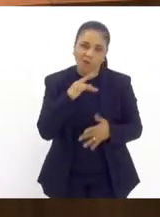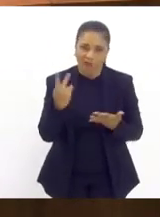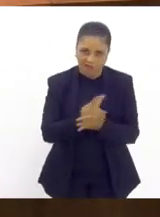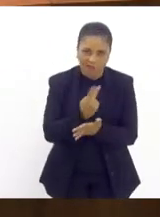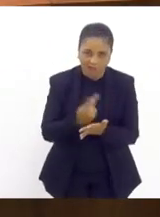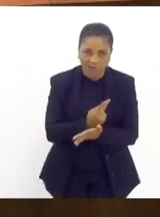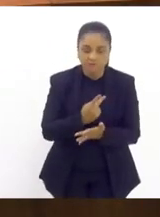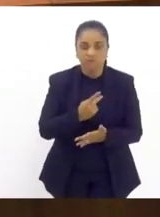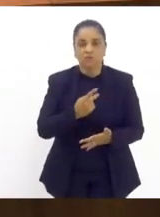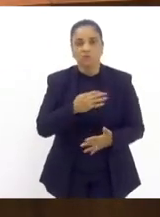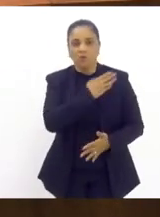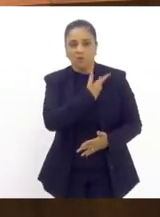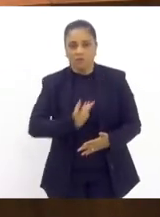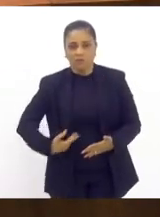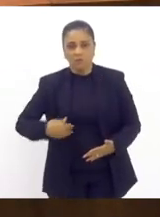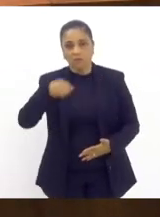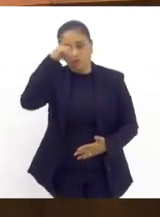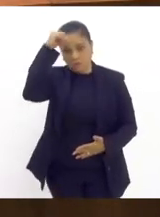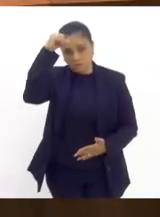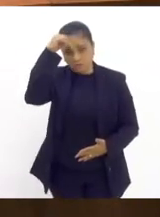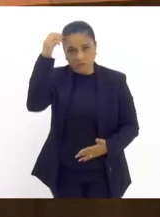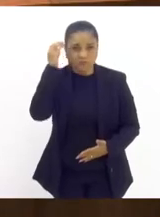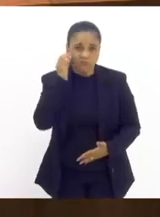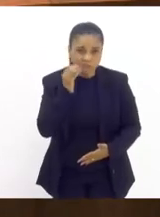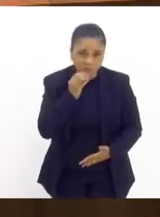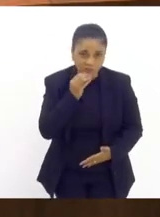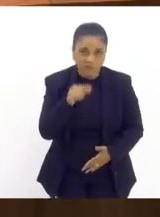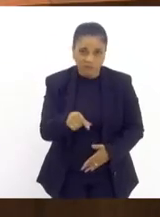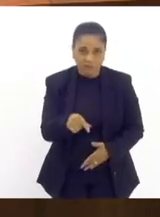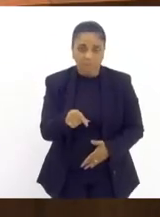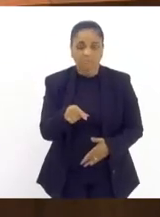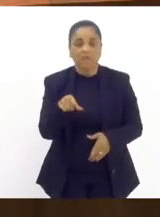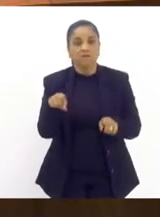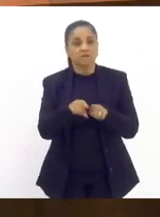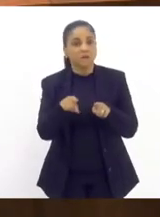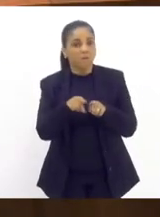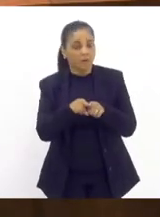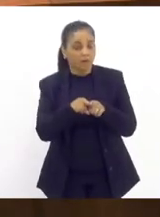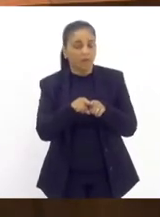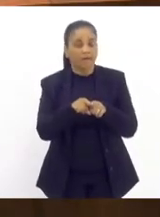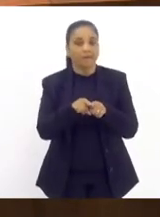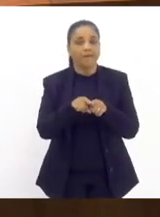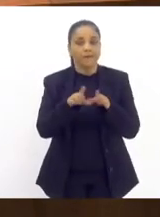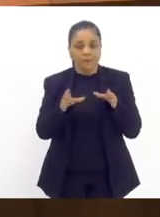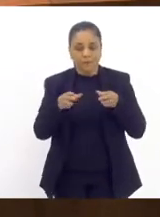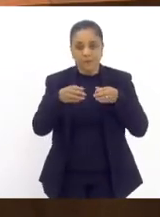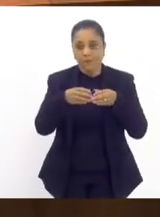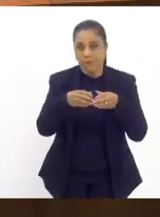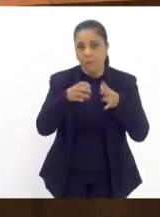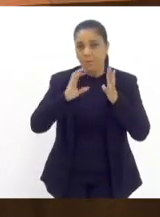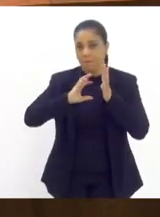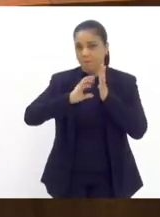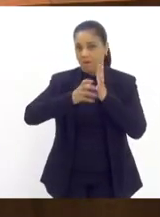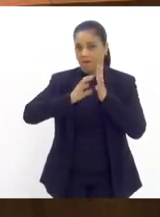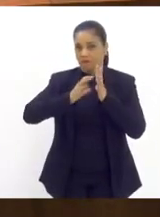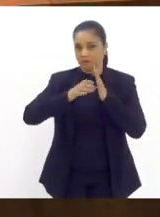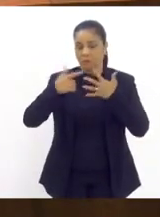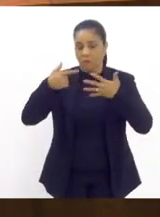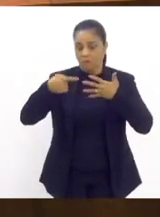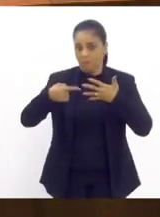muitas falas sobretudo da bancada da droga da bancada do PSOL quando se referem a operação policial